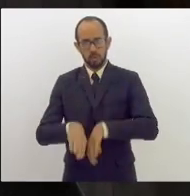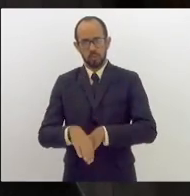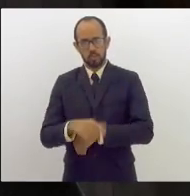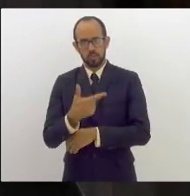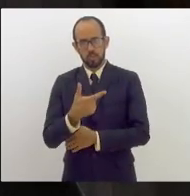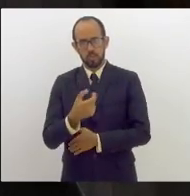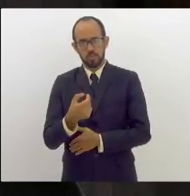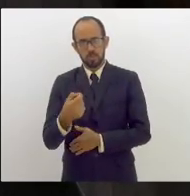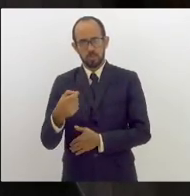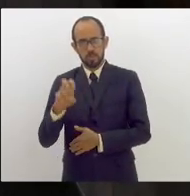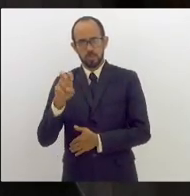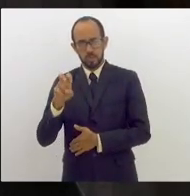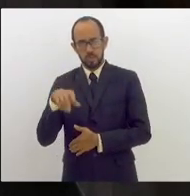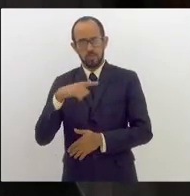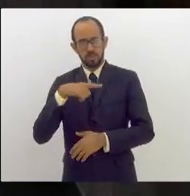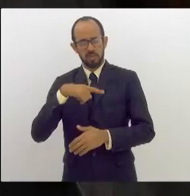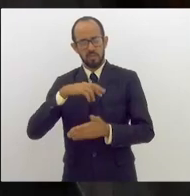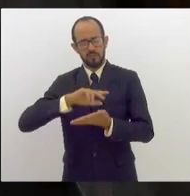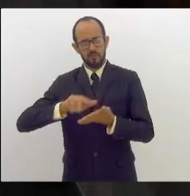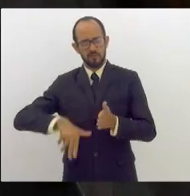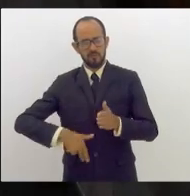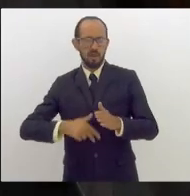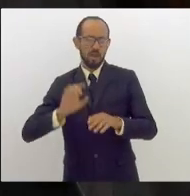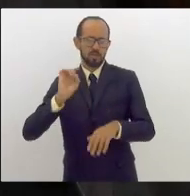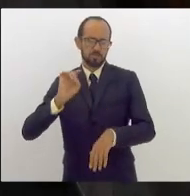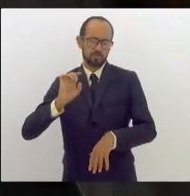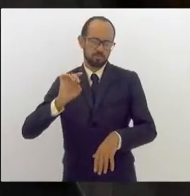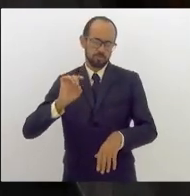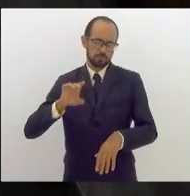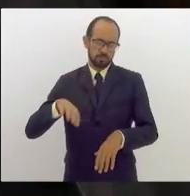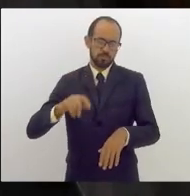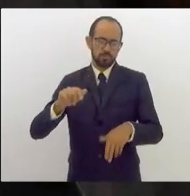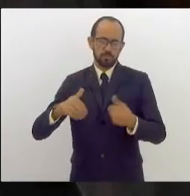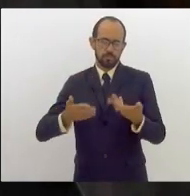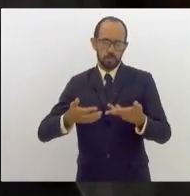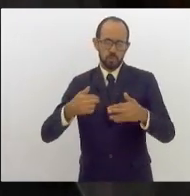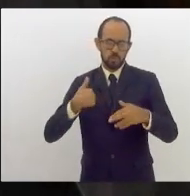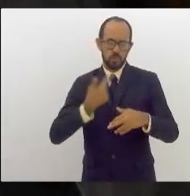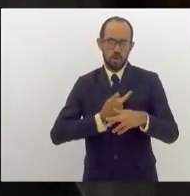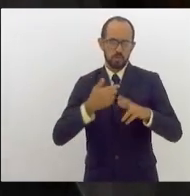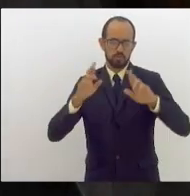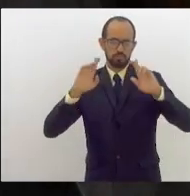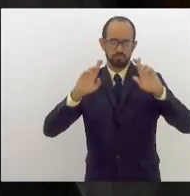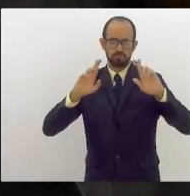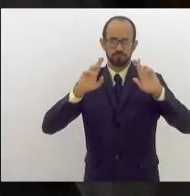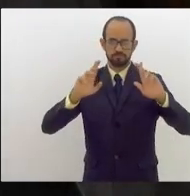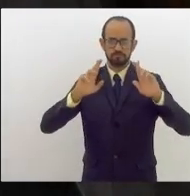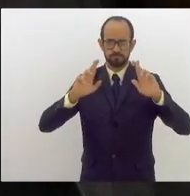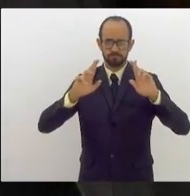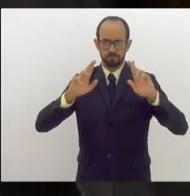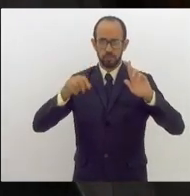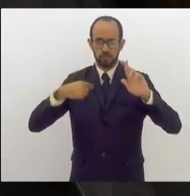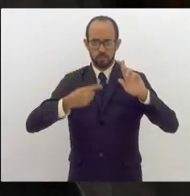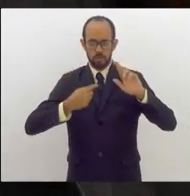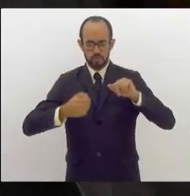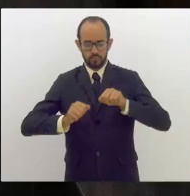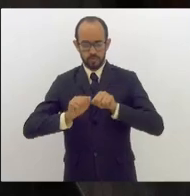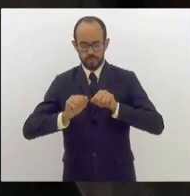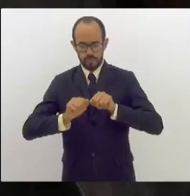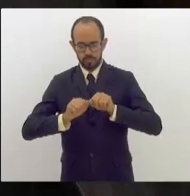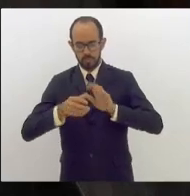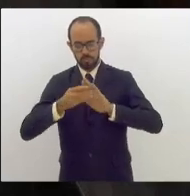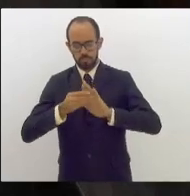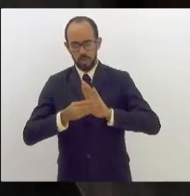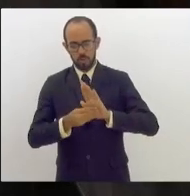que tem uma série de peculiaridade então a gente também espera nós que fazemos a pauta da Segurança Pública tanto